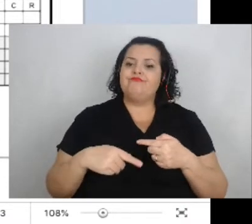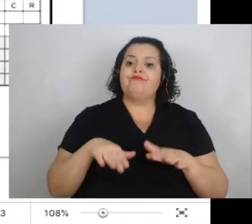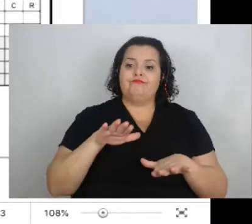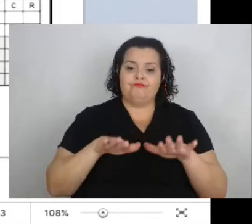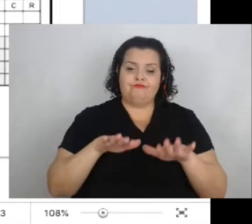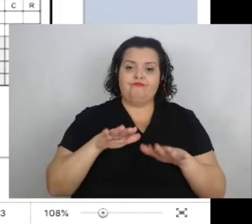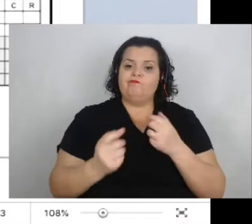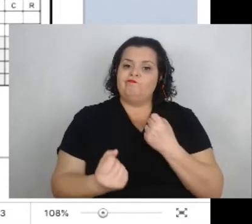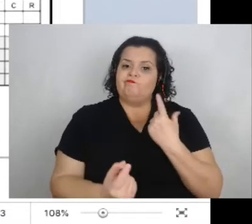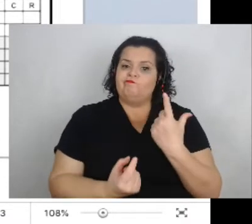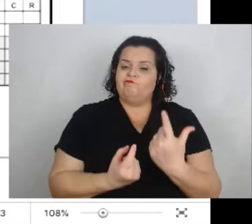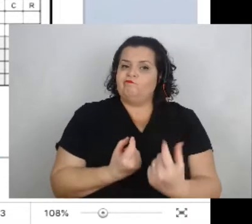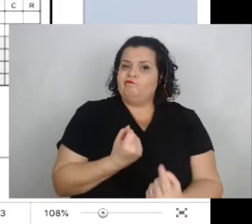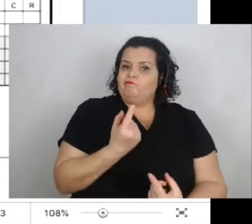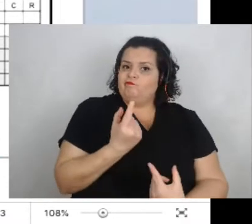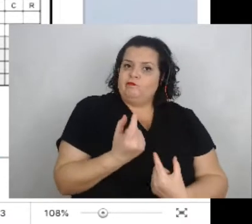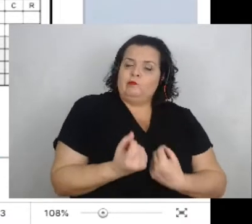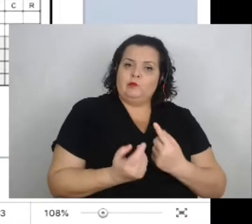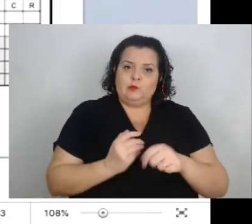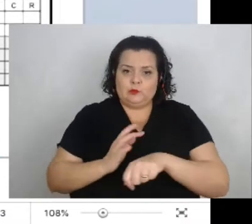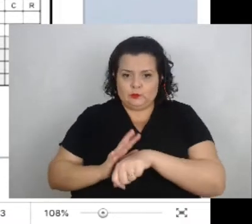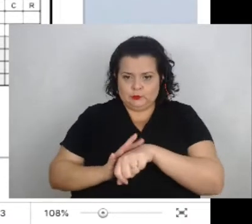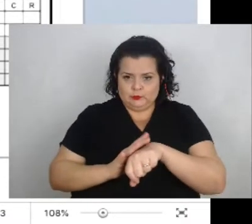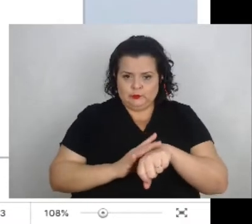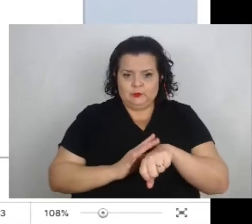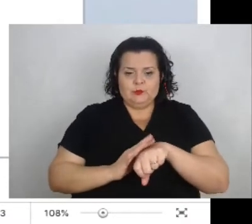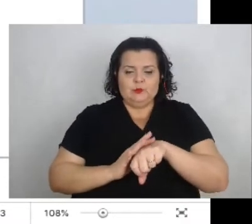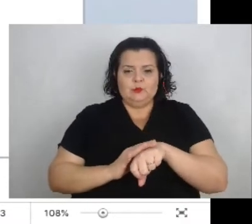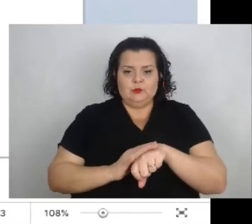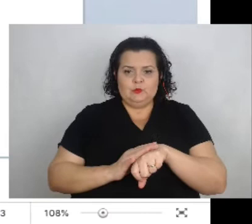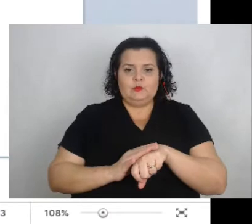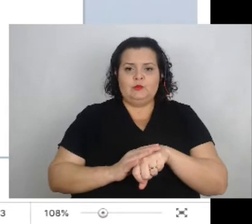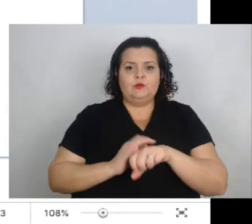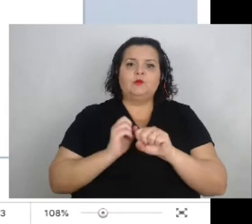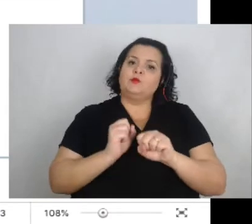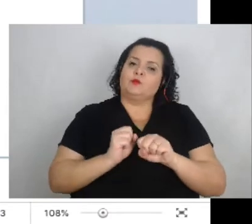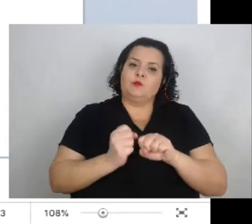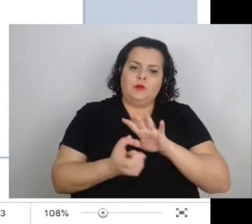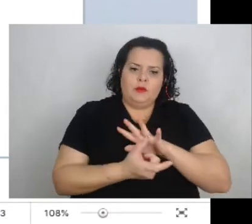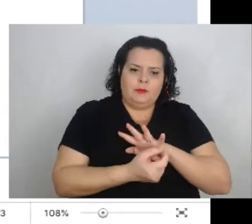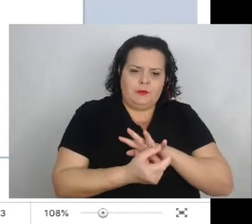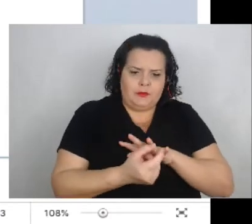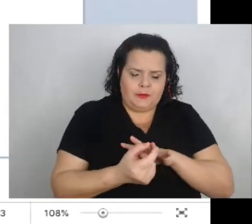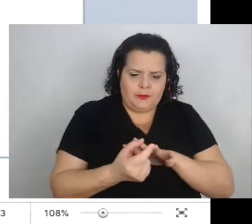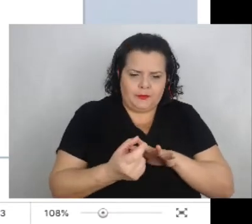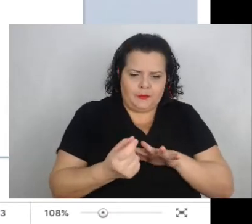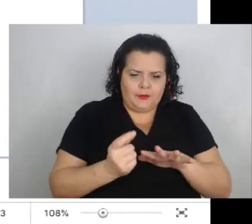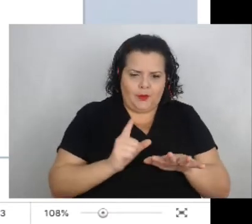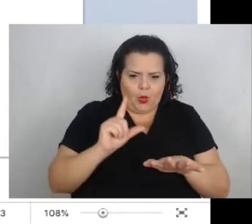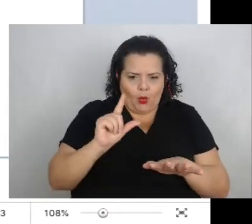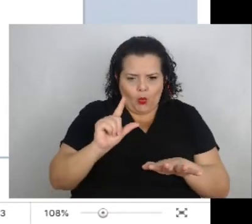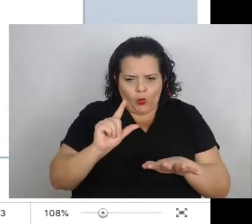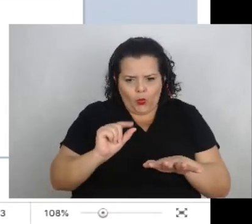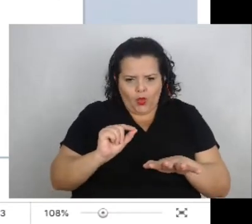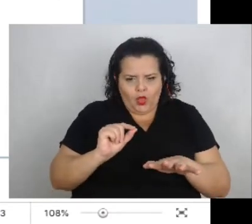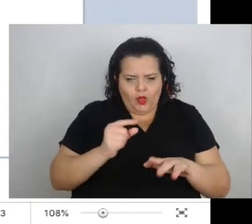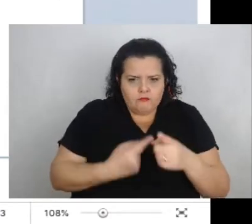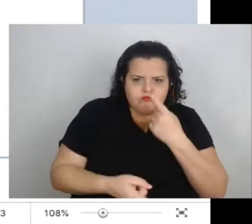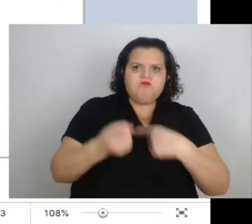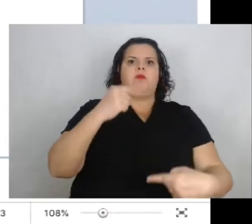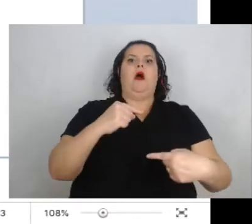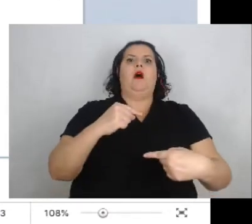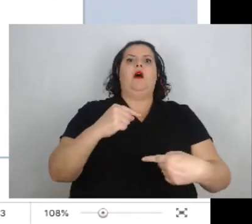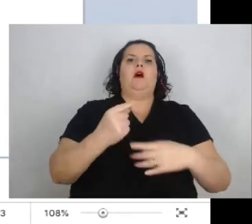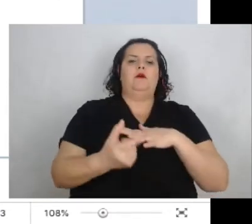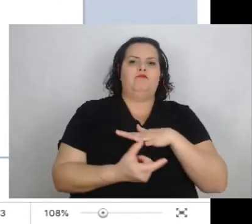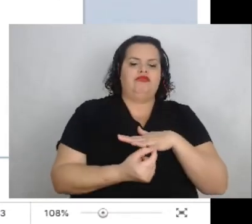poderia ter momentos que há um clearance viral e depois você teria um retorno da replicação, mas isso é